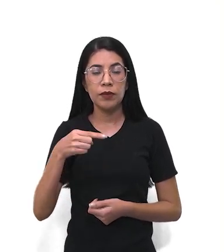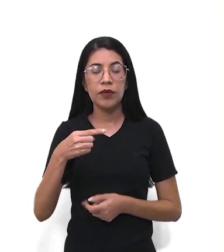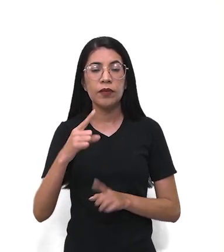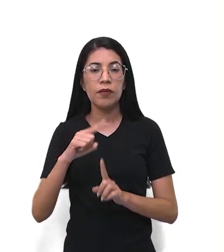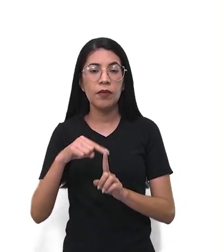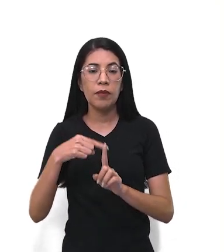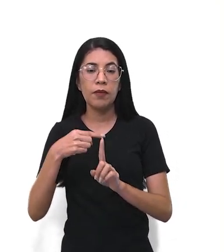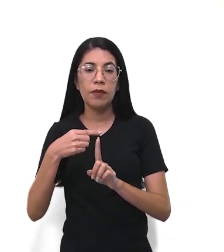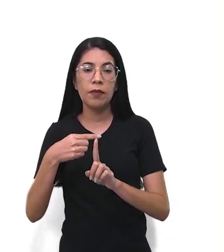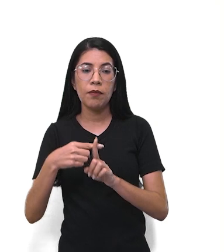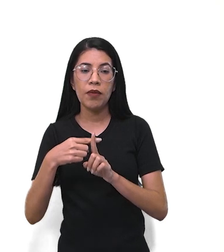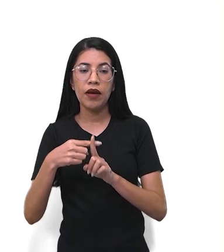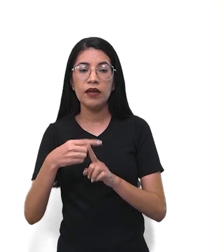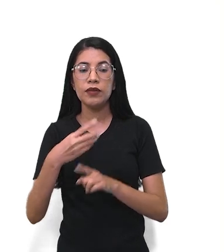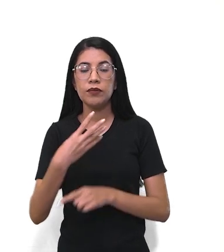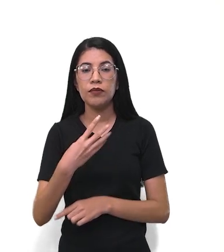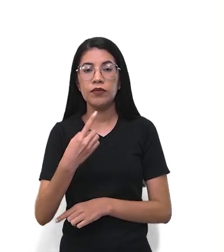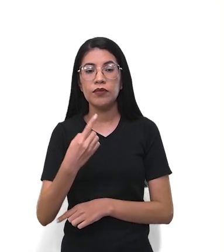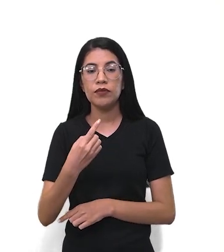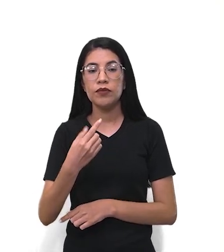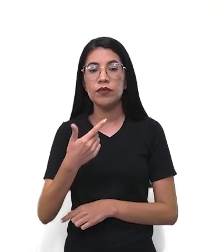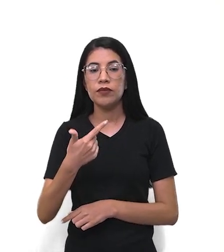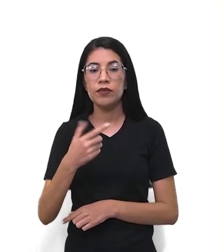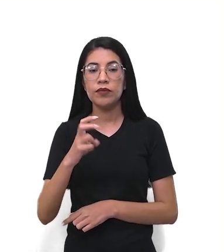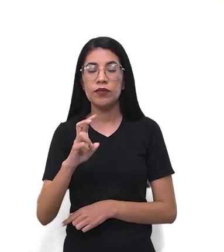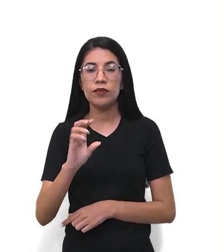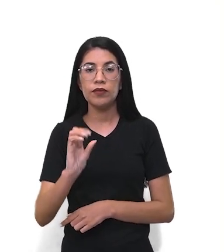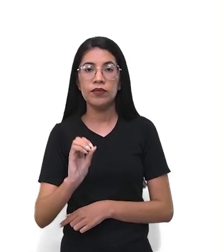mais os juros,